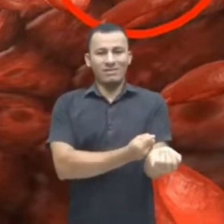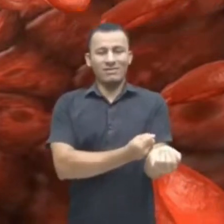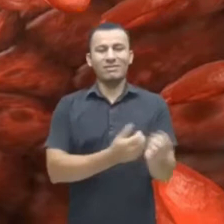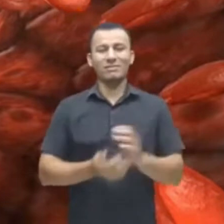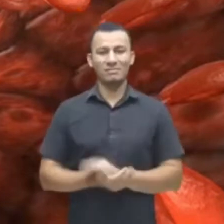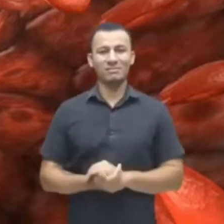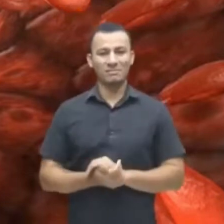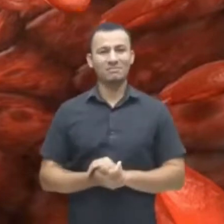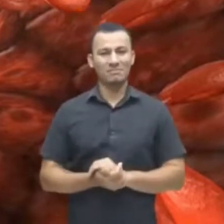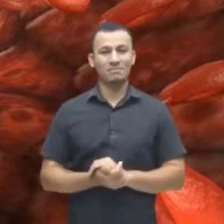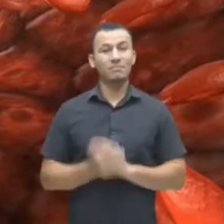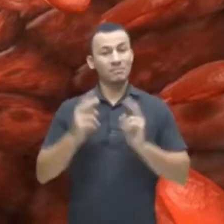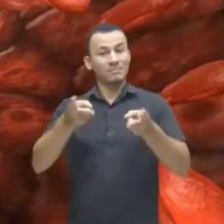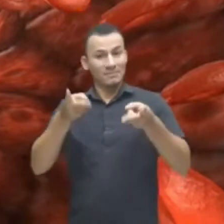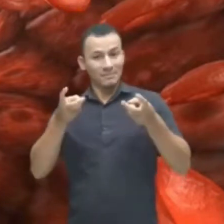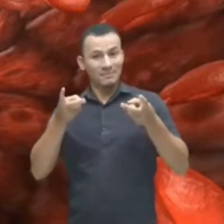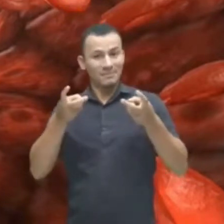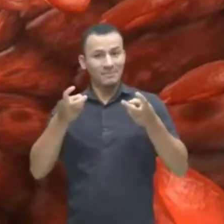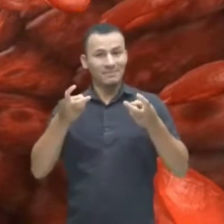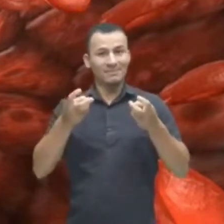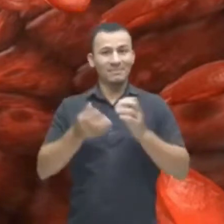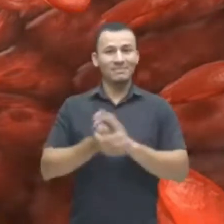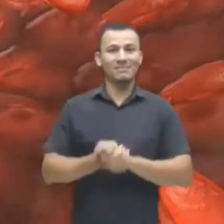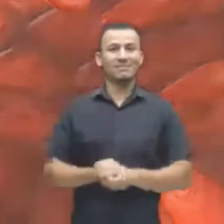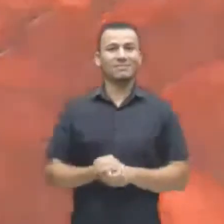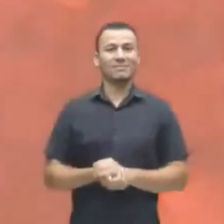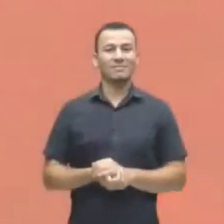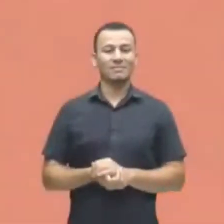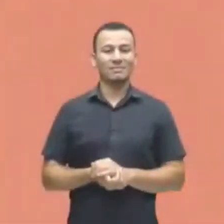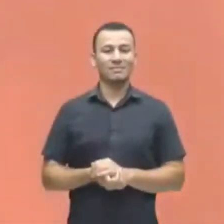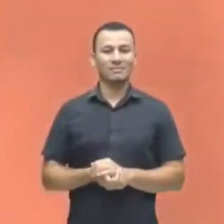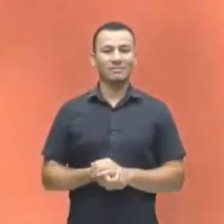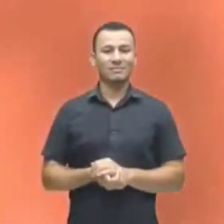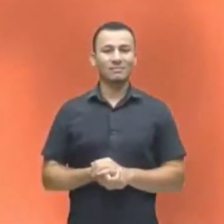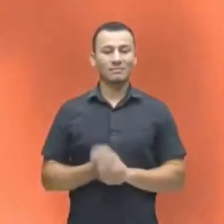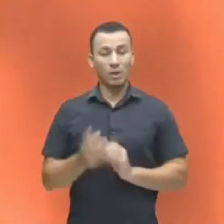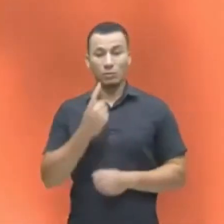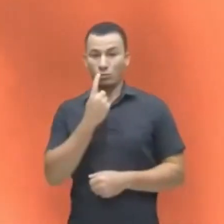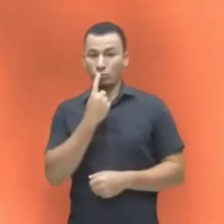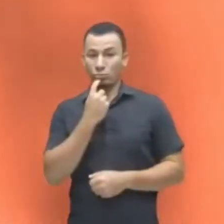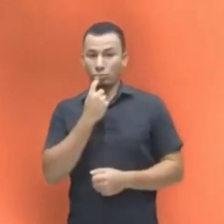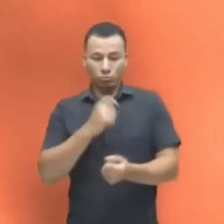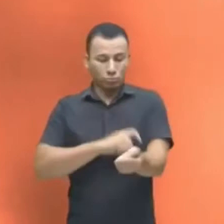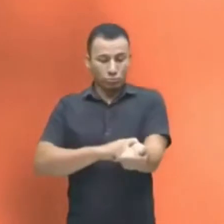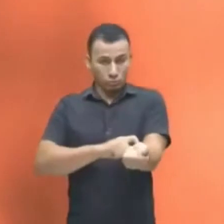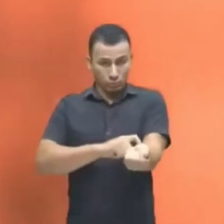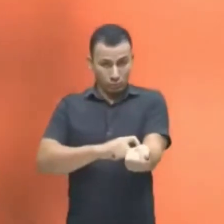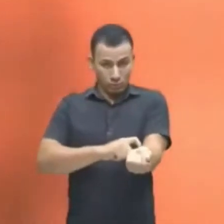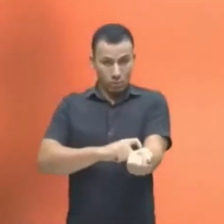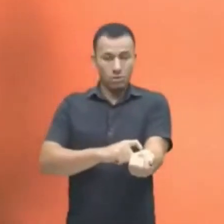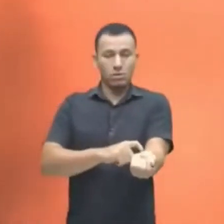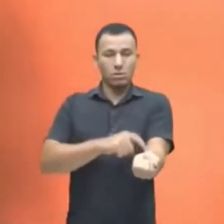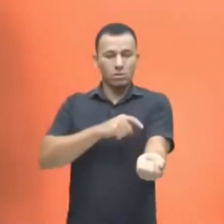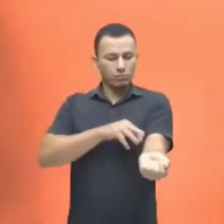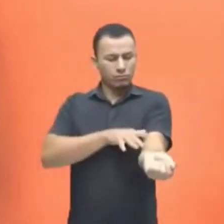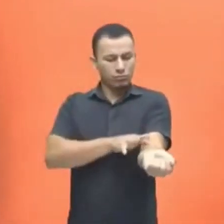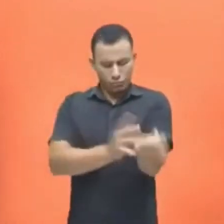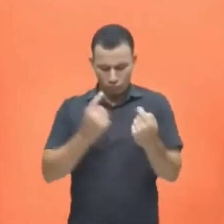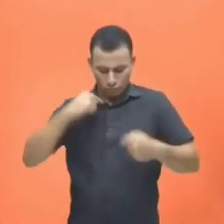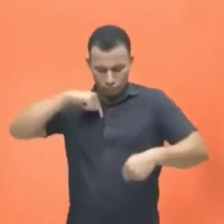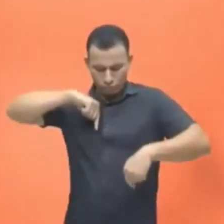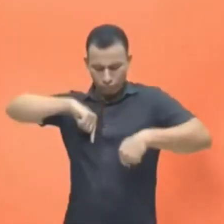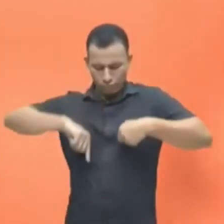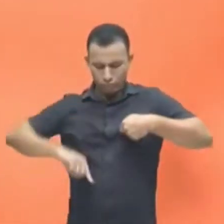que maravilha. Além do nosso sangue circular, nós ainda temos